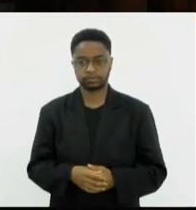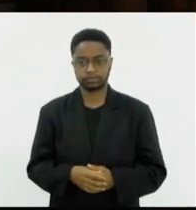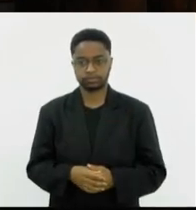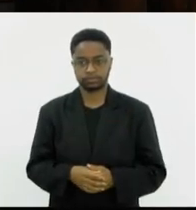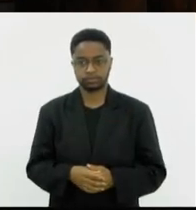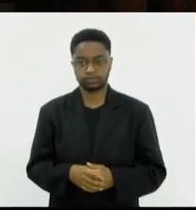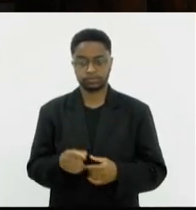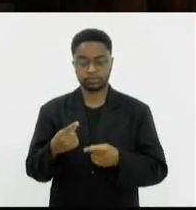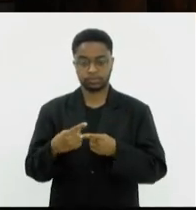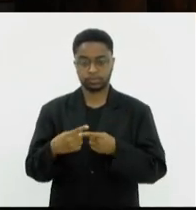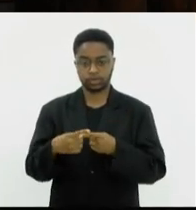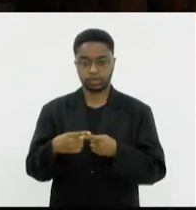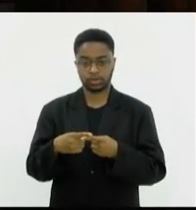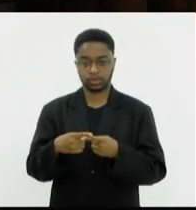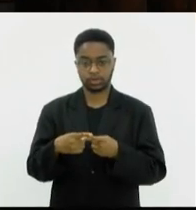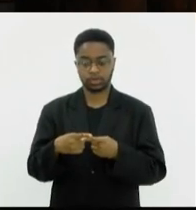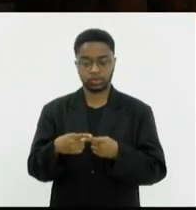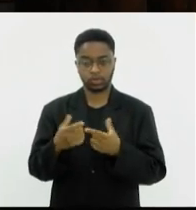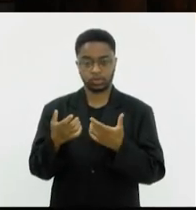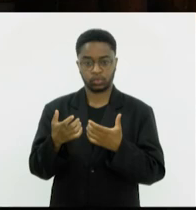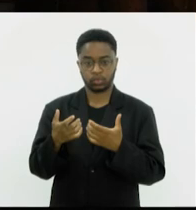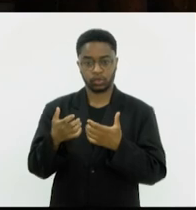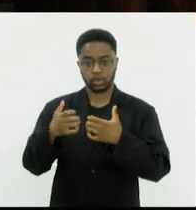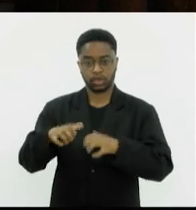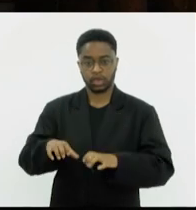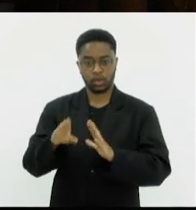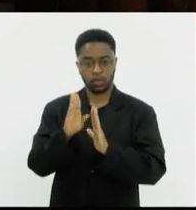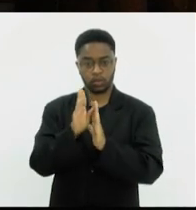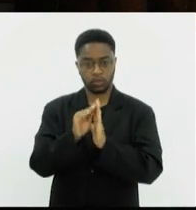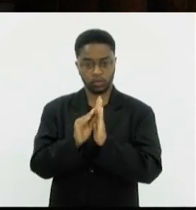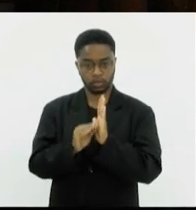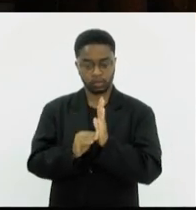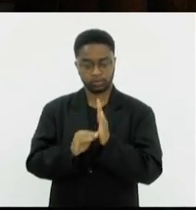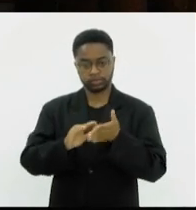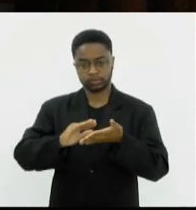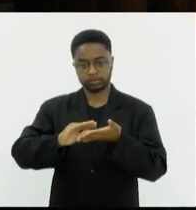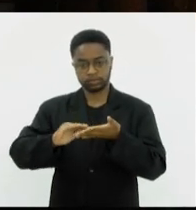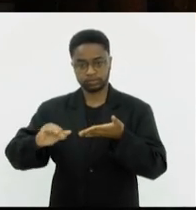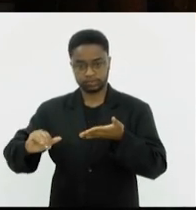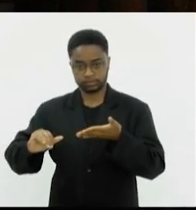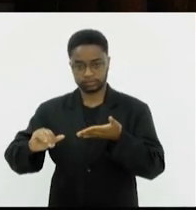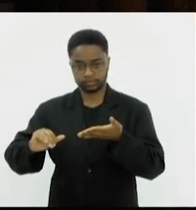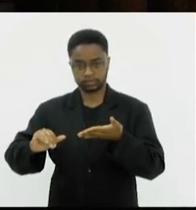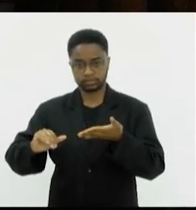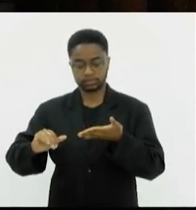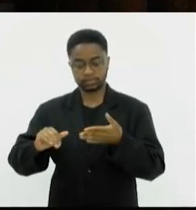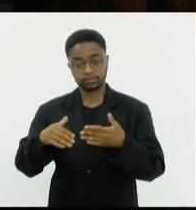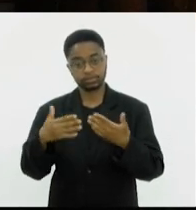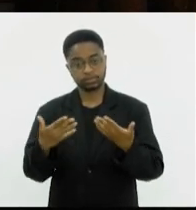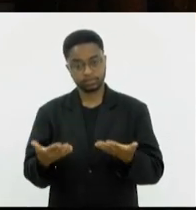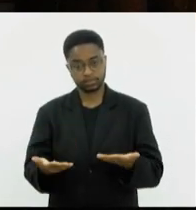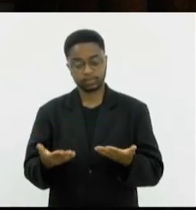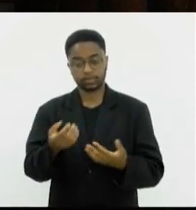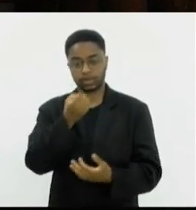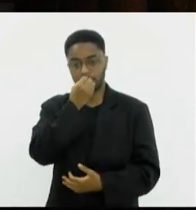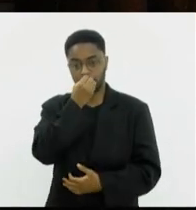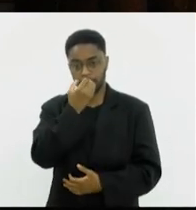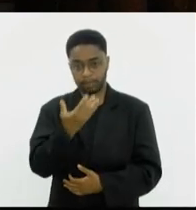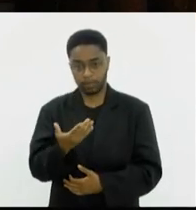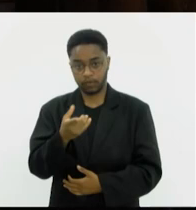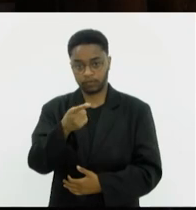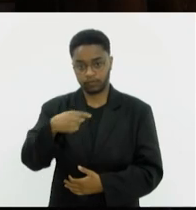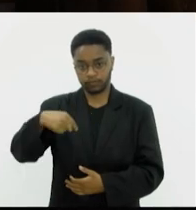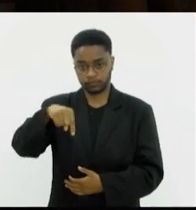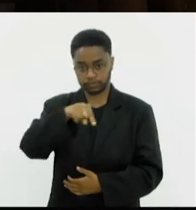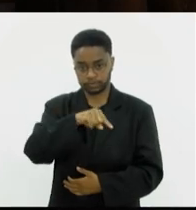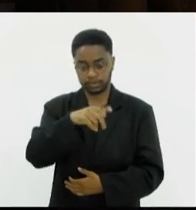que ele não gostaria que esse conteúdo aqui fosse retirado. E é bom você, pai e